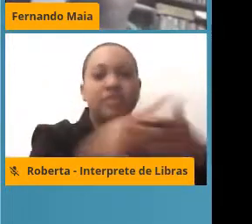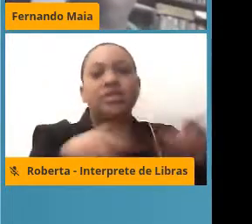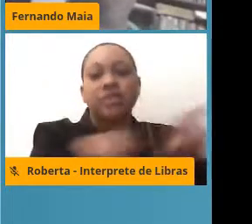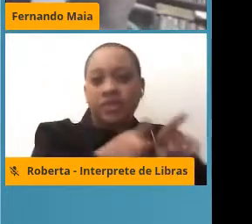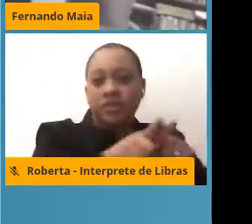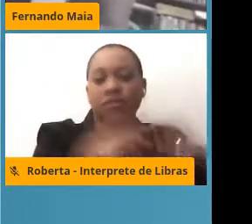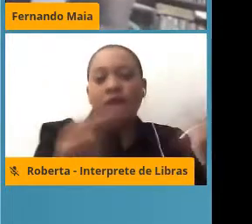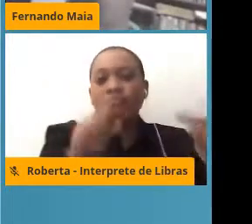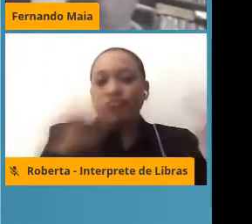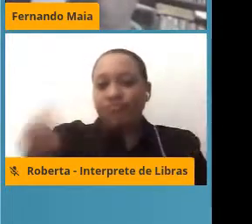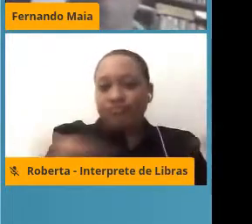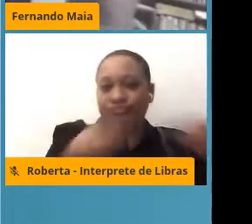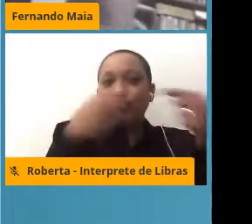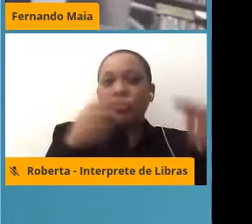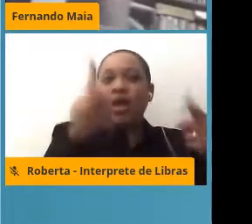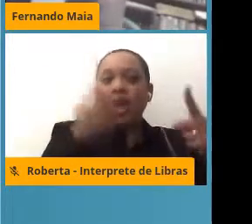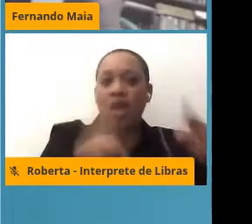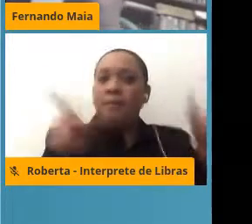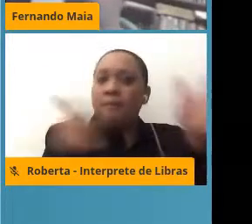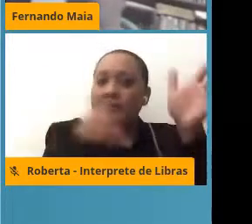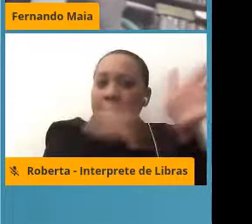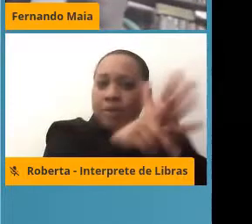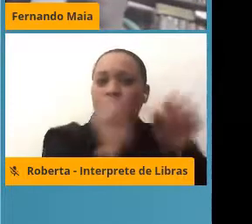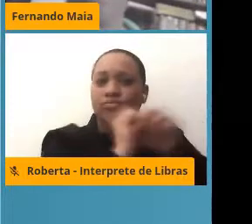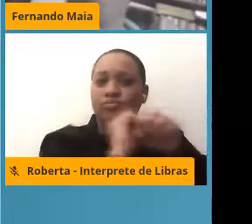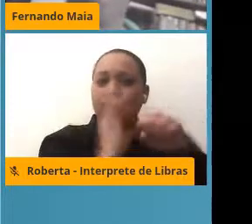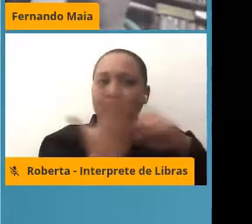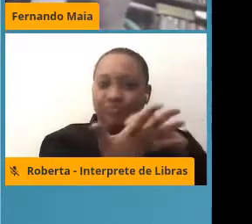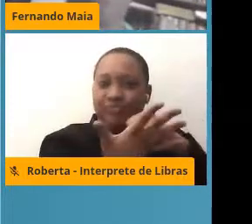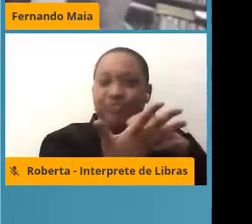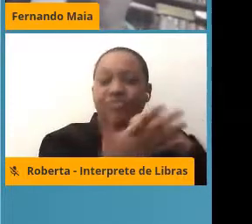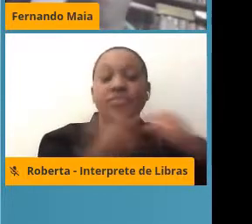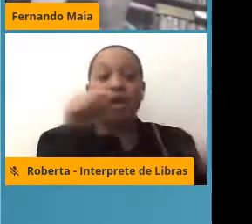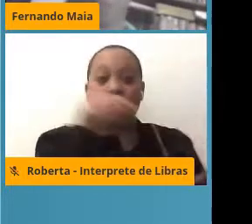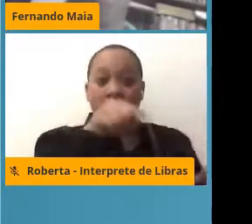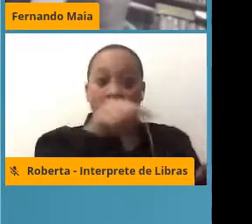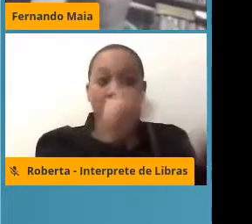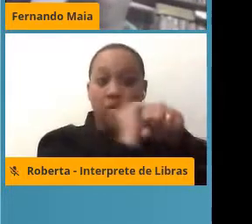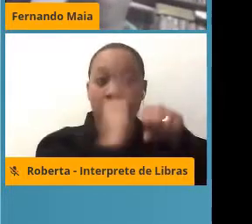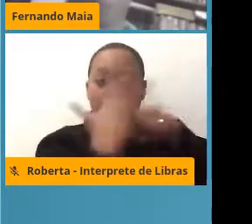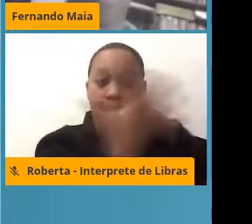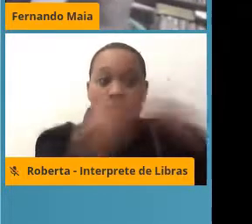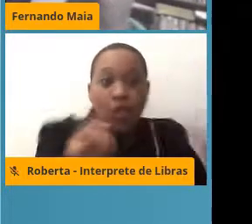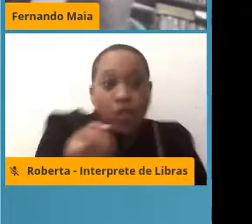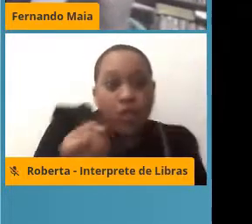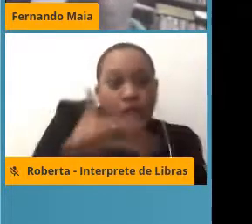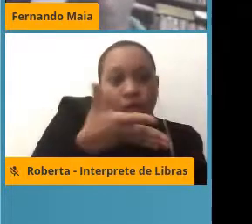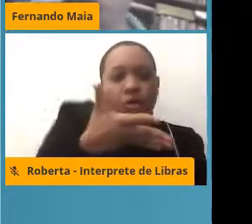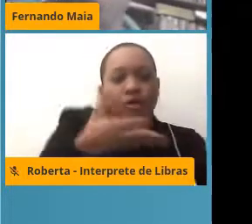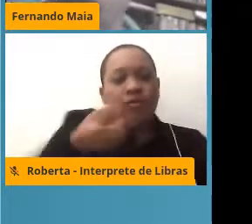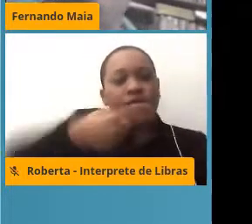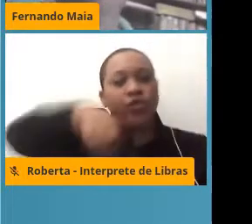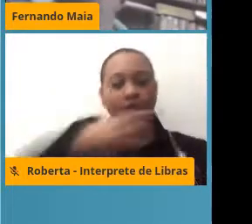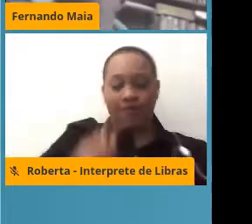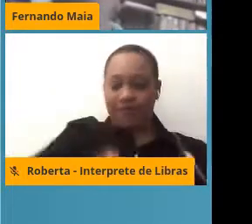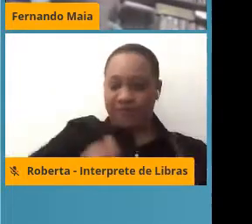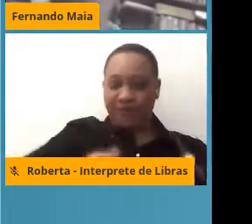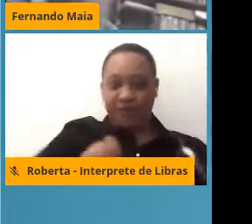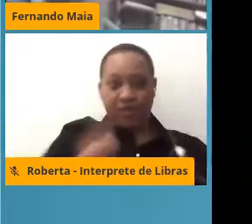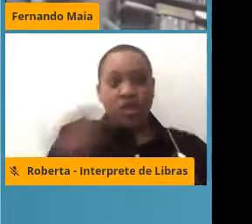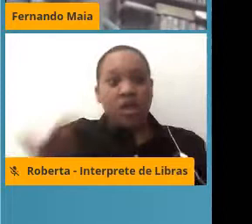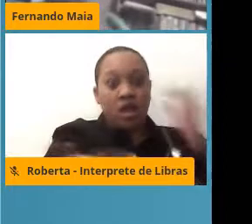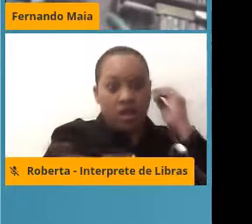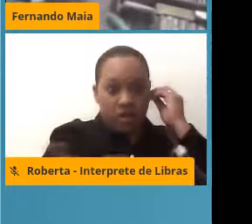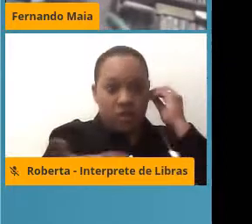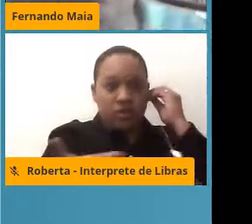são exatamente coronavírus. Esse coronavírus novo que está causando essa pandemia que nós estamos vivendo agora,